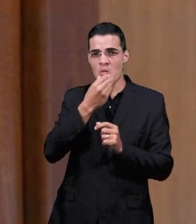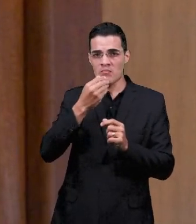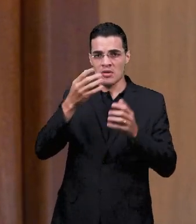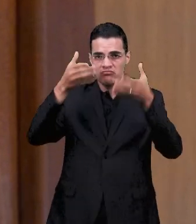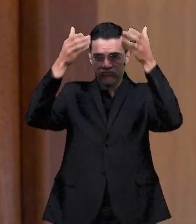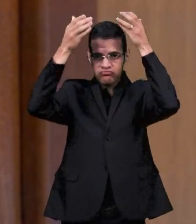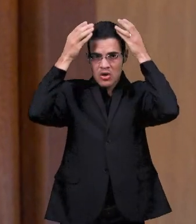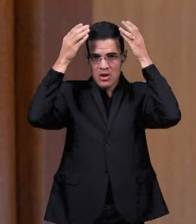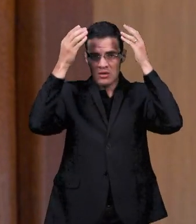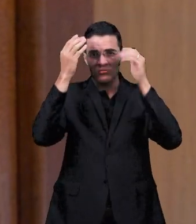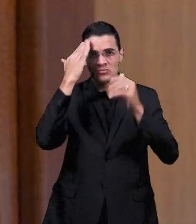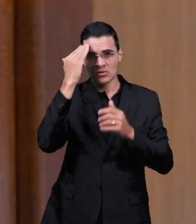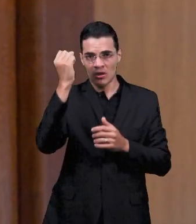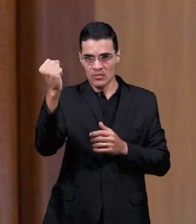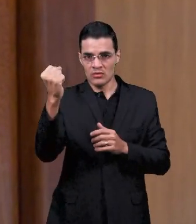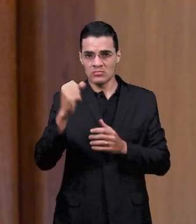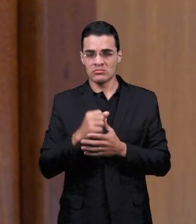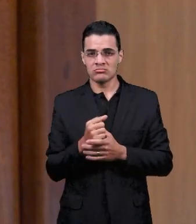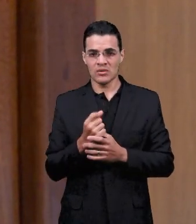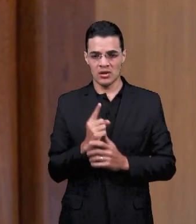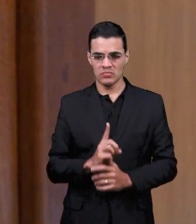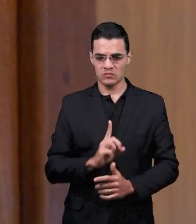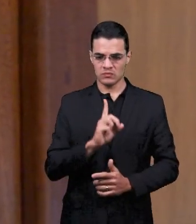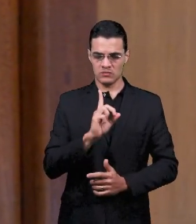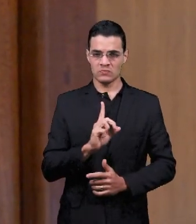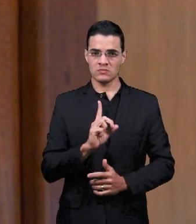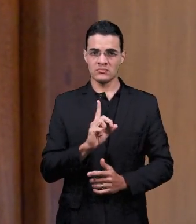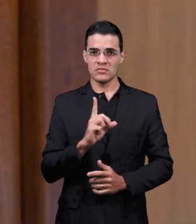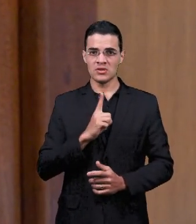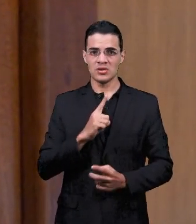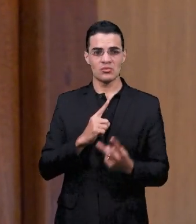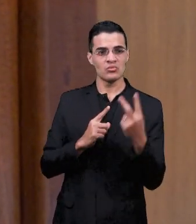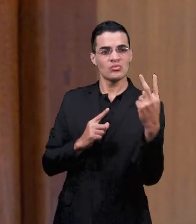A criança, na palavra de Deus, simboliza a obra.